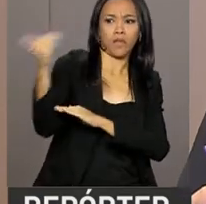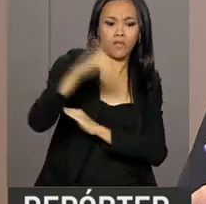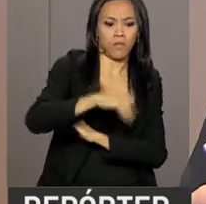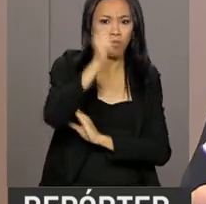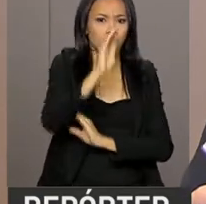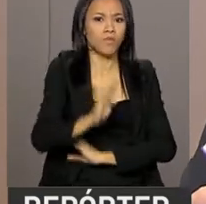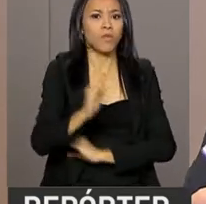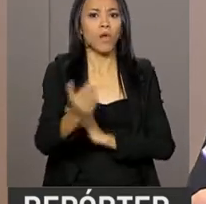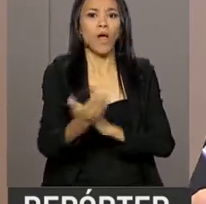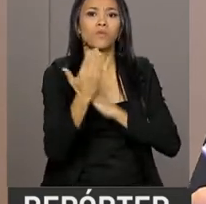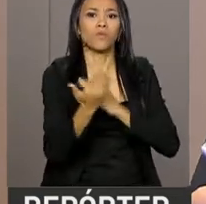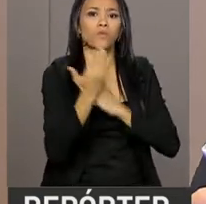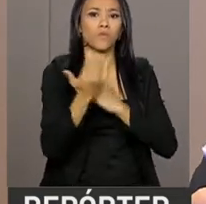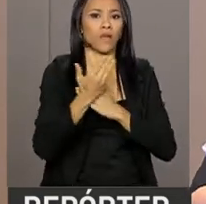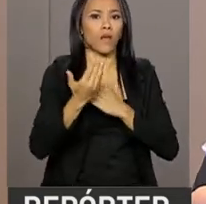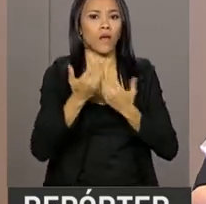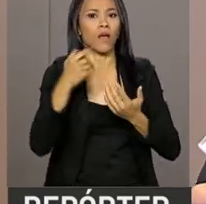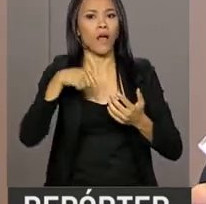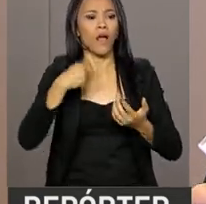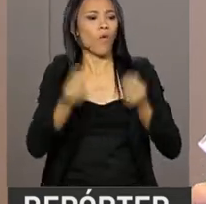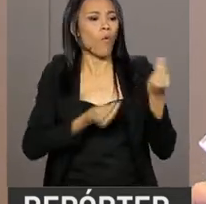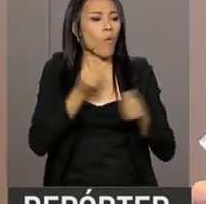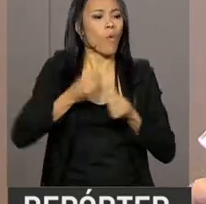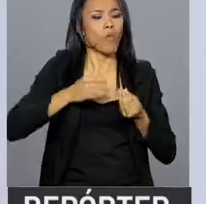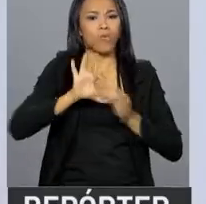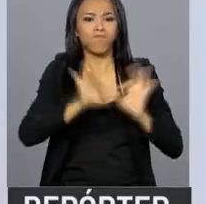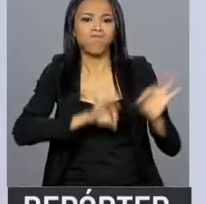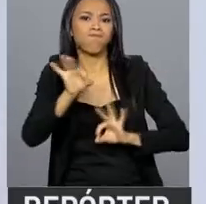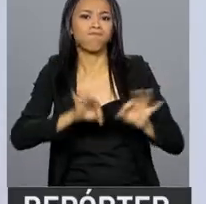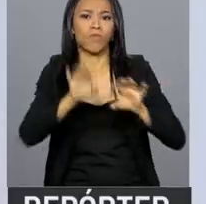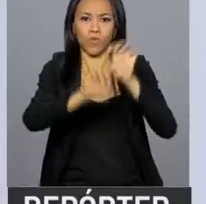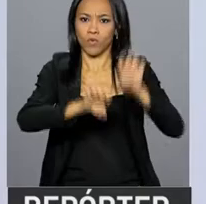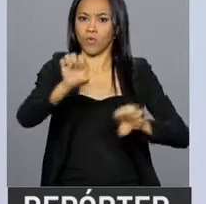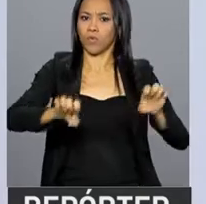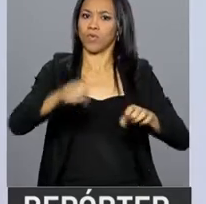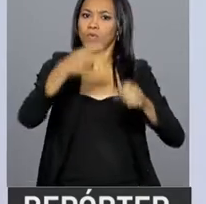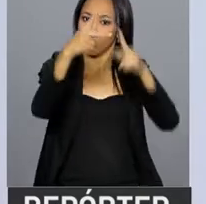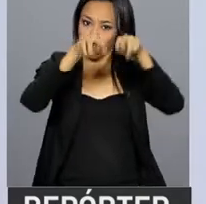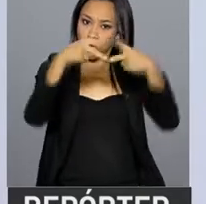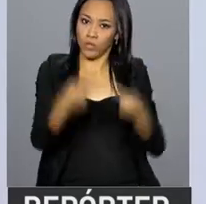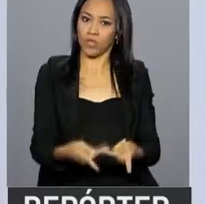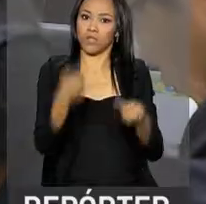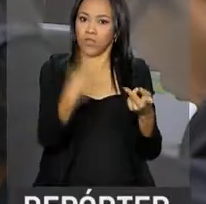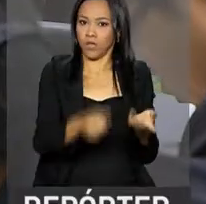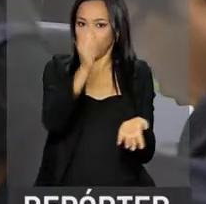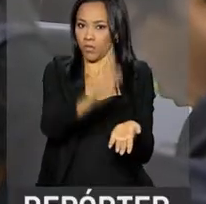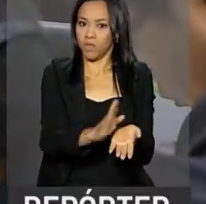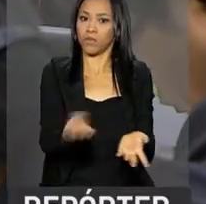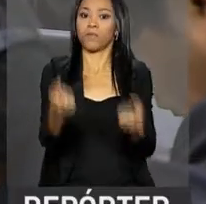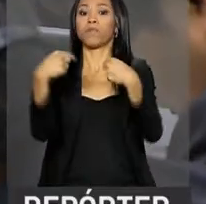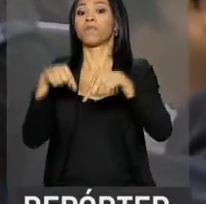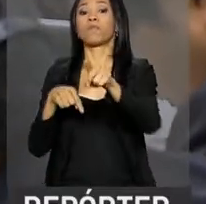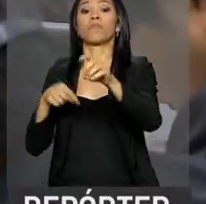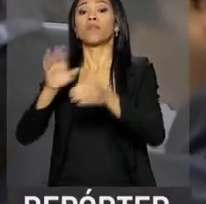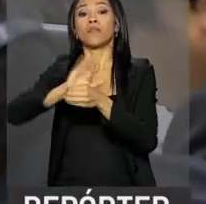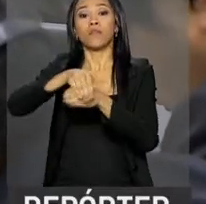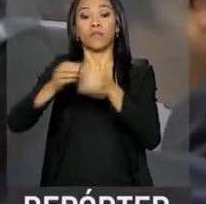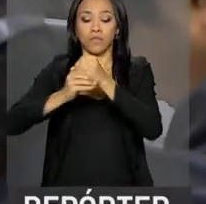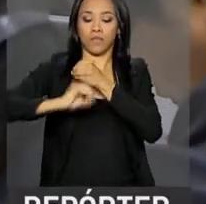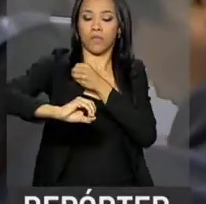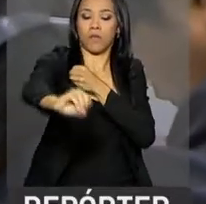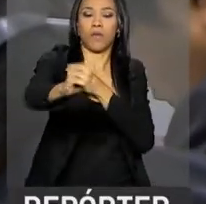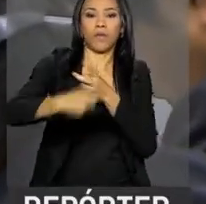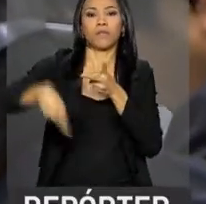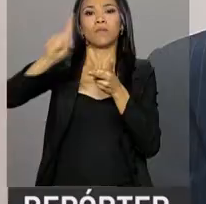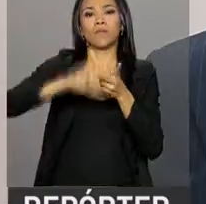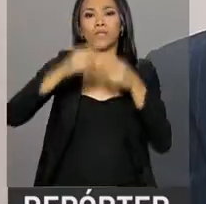aos nossos especialistas a conduzir os projetos o saneamento ea geração de energia também está entre as prioridades de